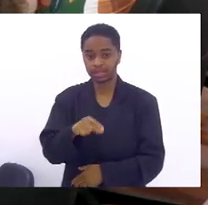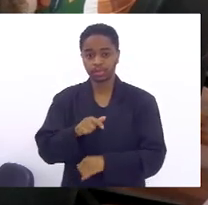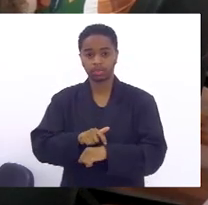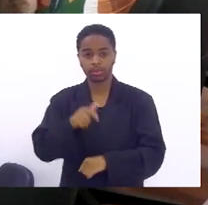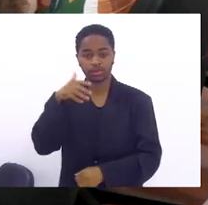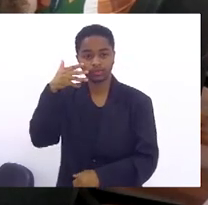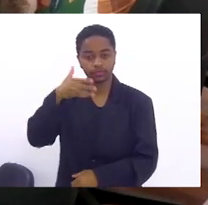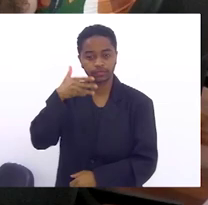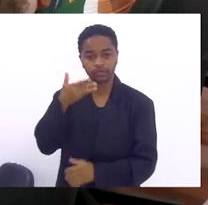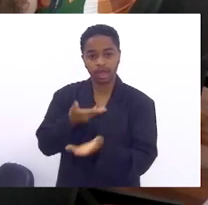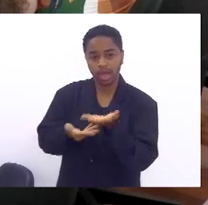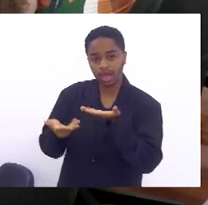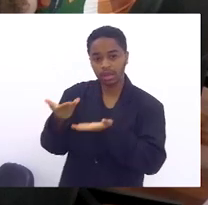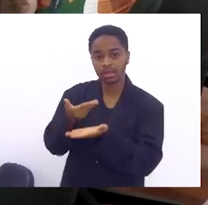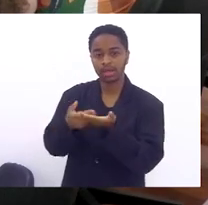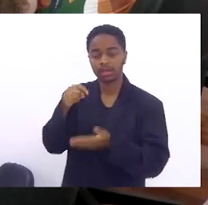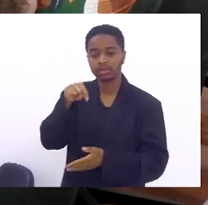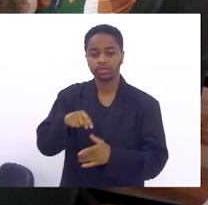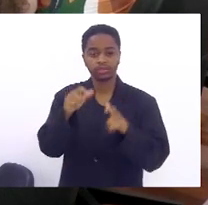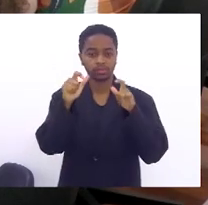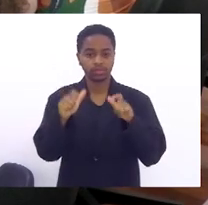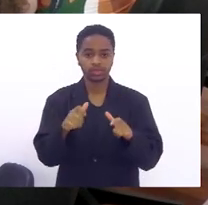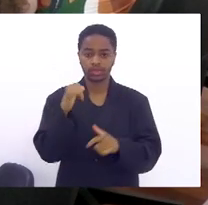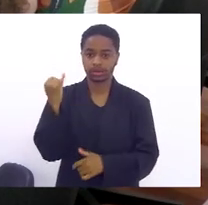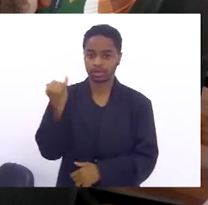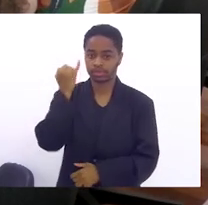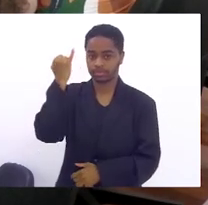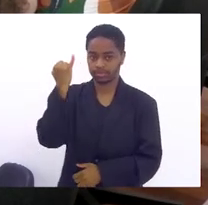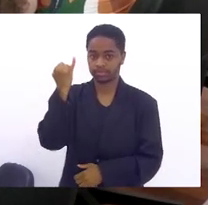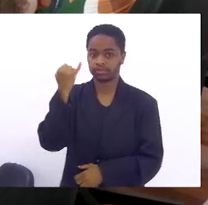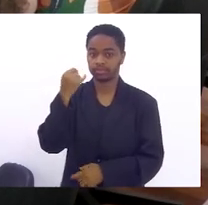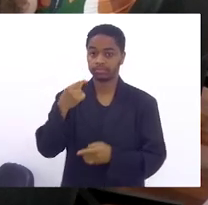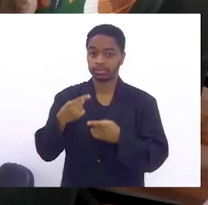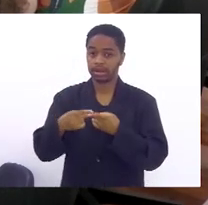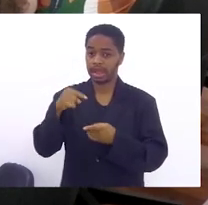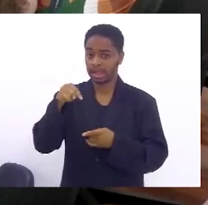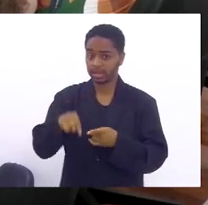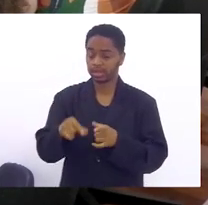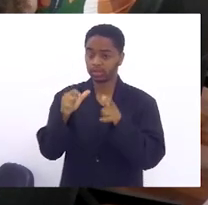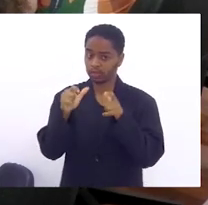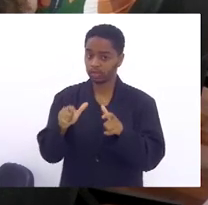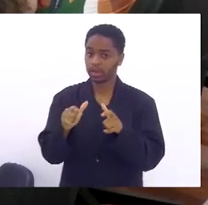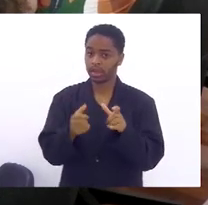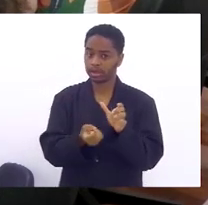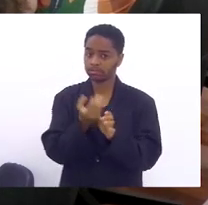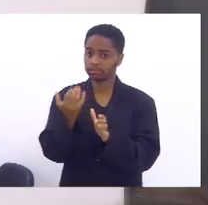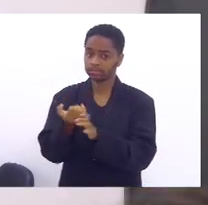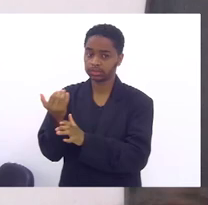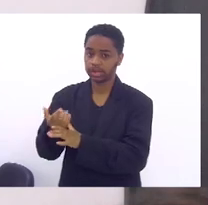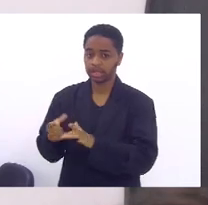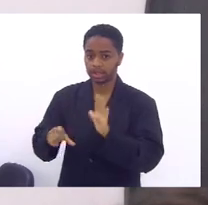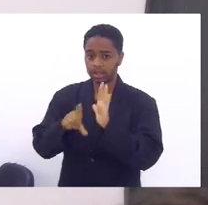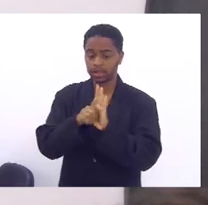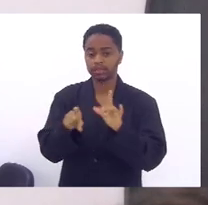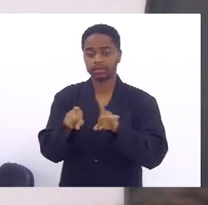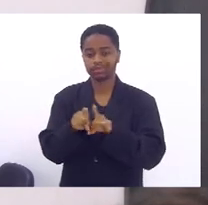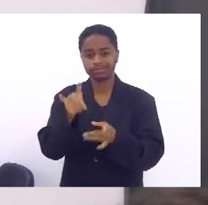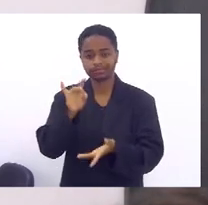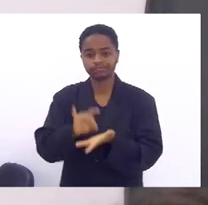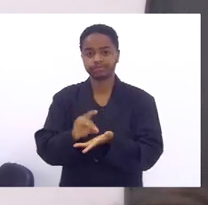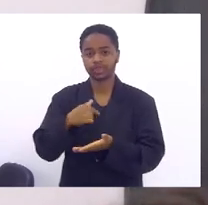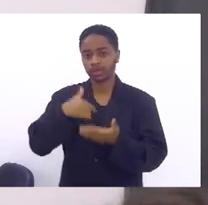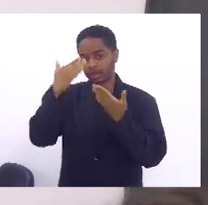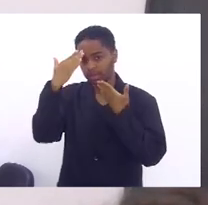momento de troca nessa casa tão importante né Casa das das leis então assim agradeço de verdade por ser